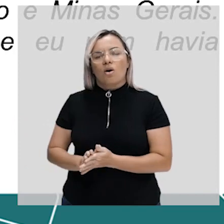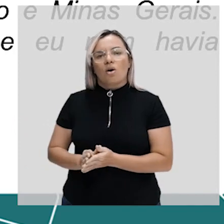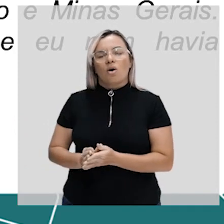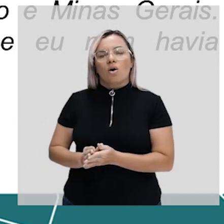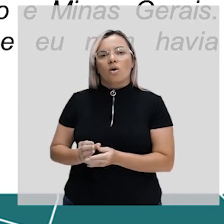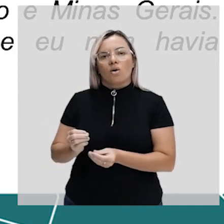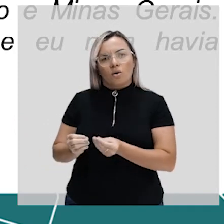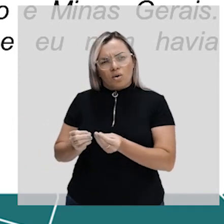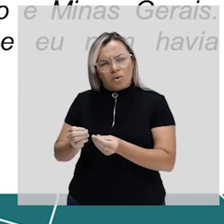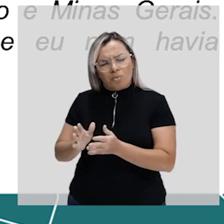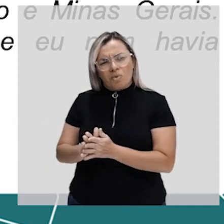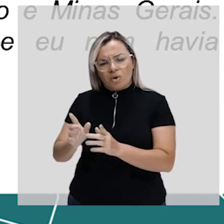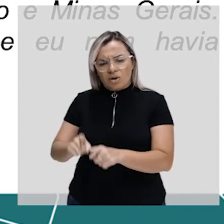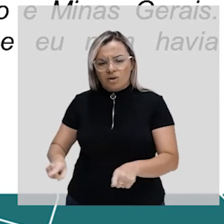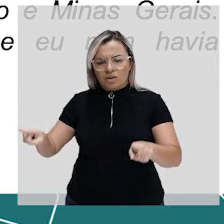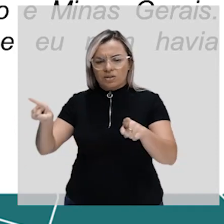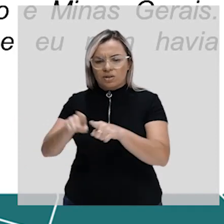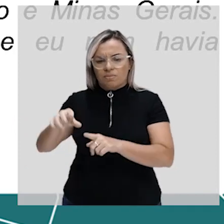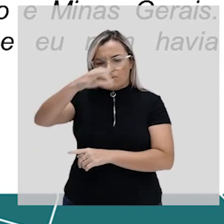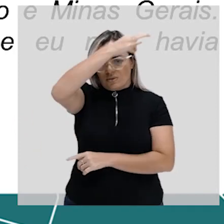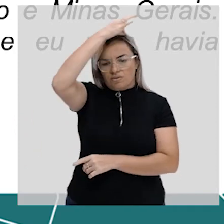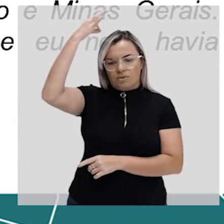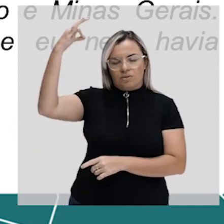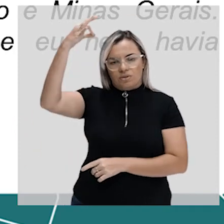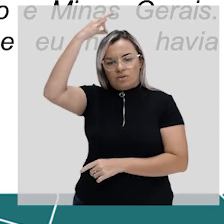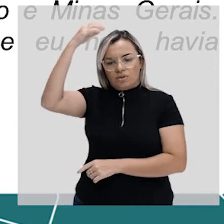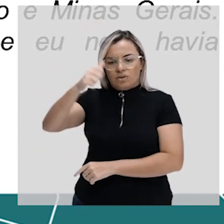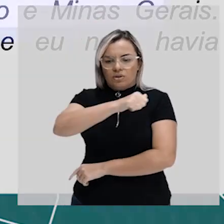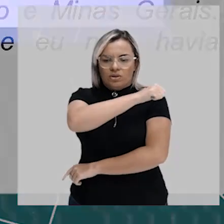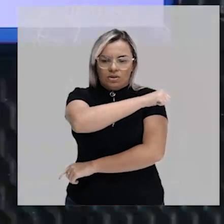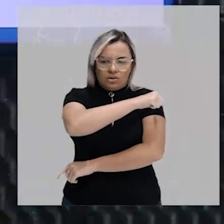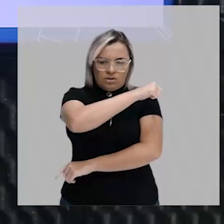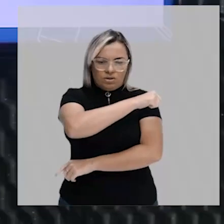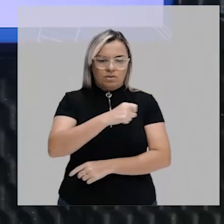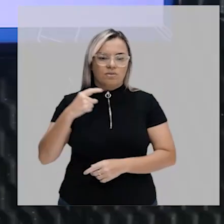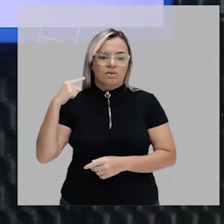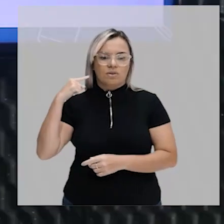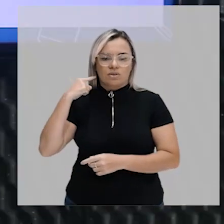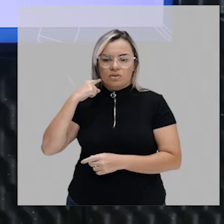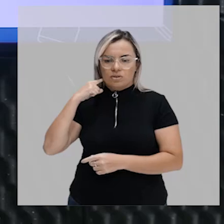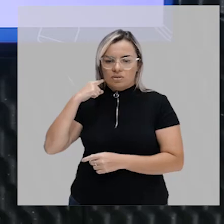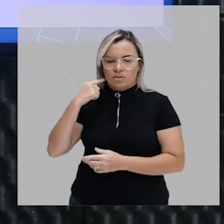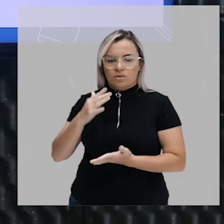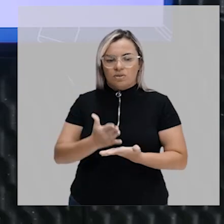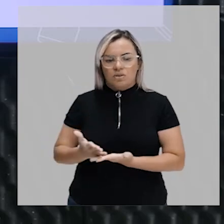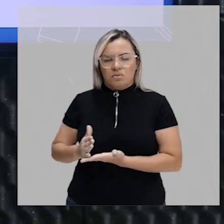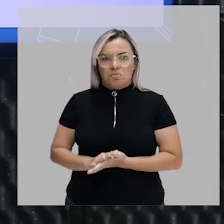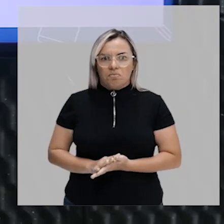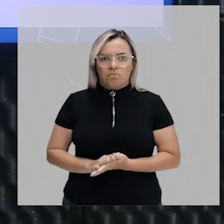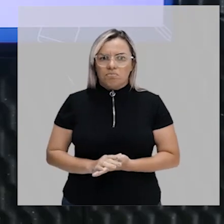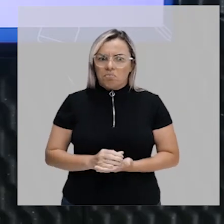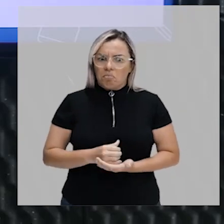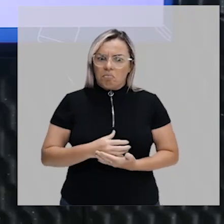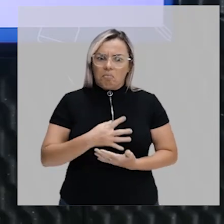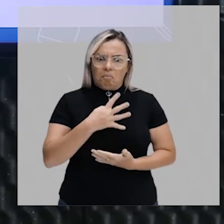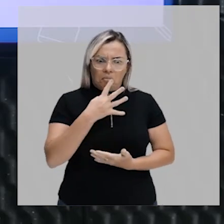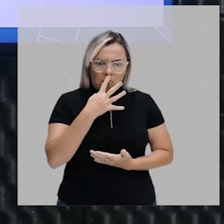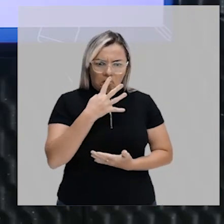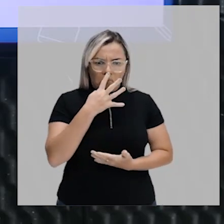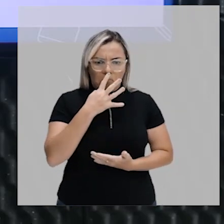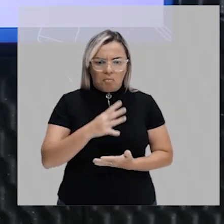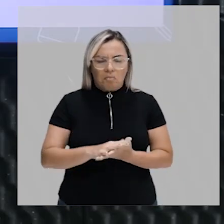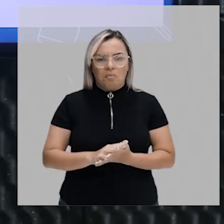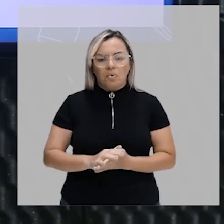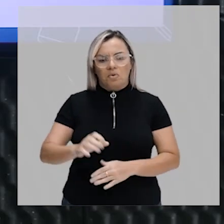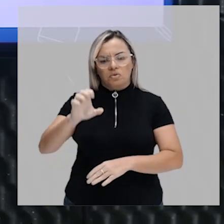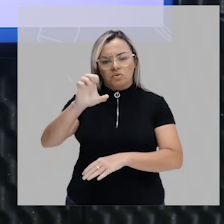Santo, o Rio de Janeiro e Minas Gerais. Fiquei chocado. Os estados mudaram de posição e eu